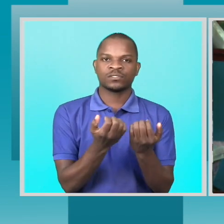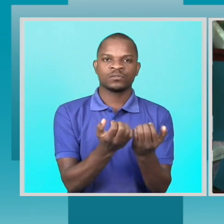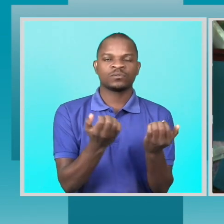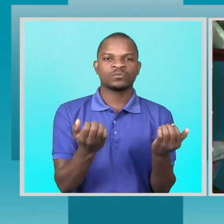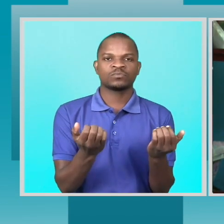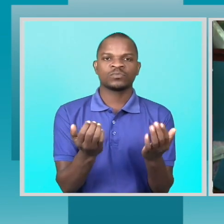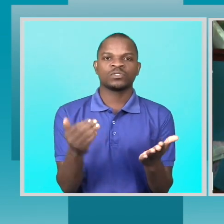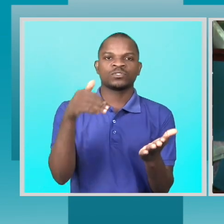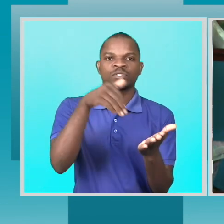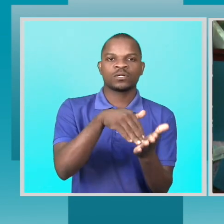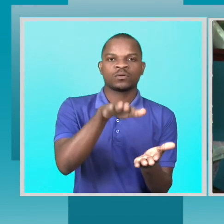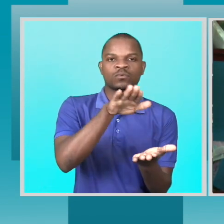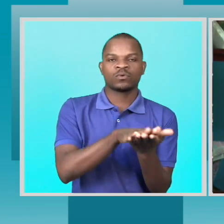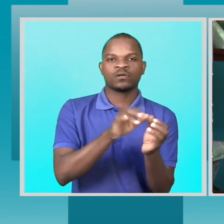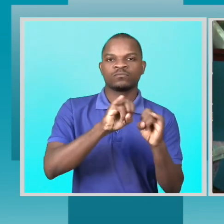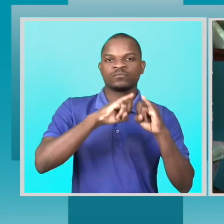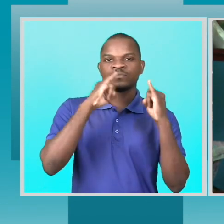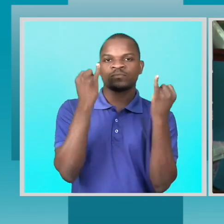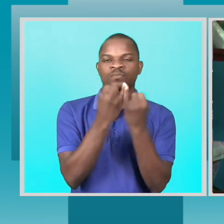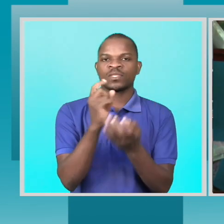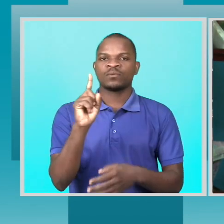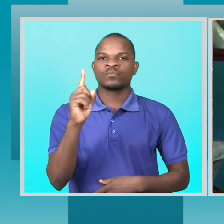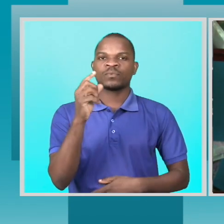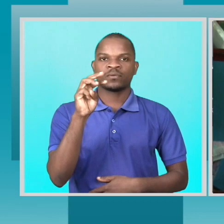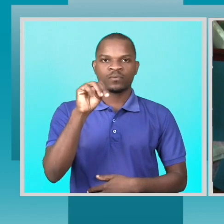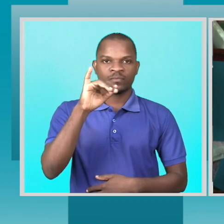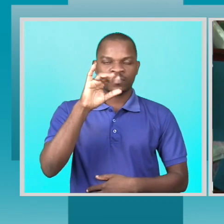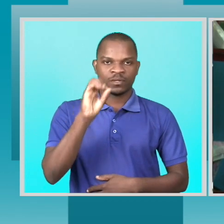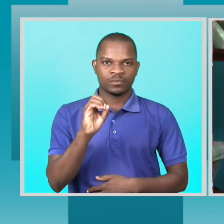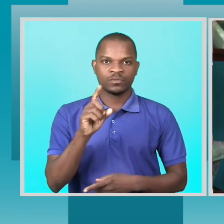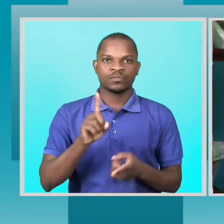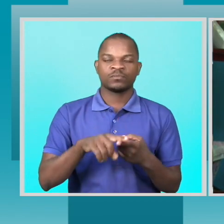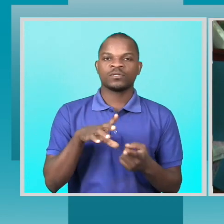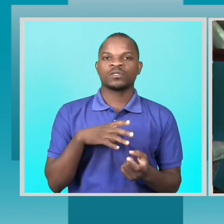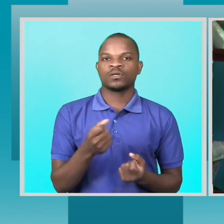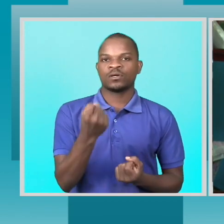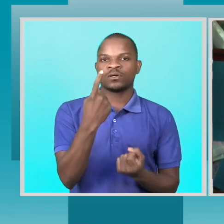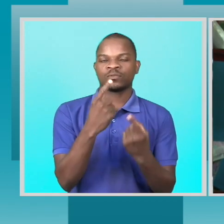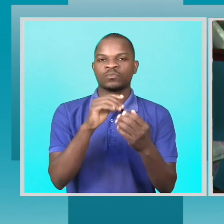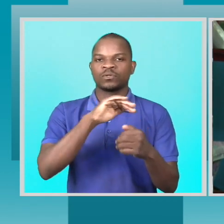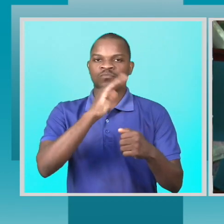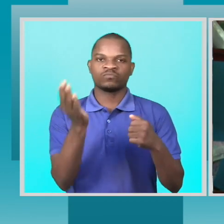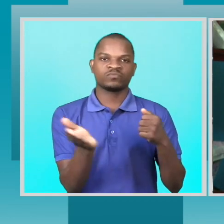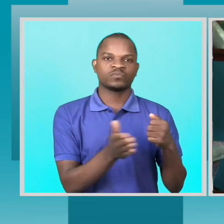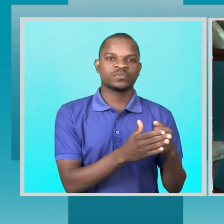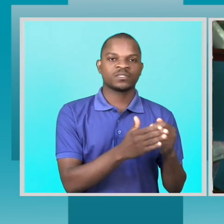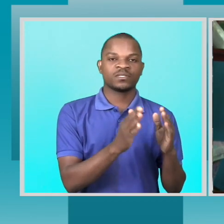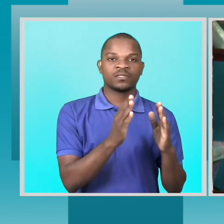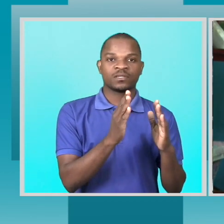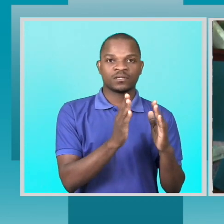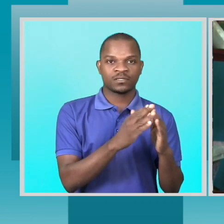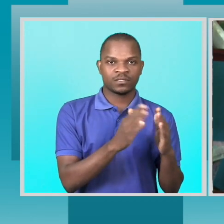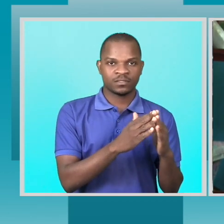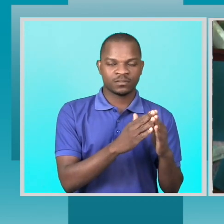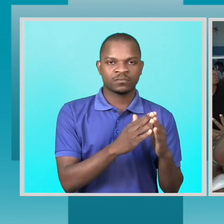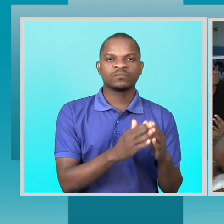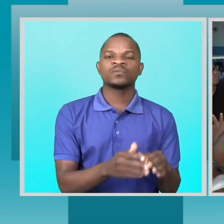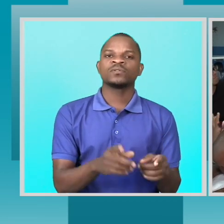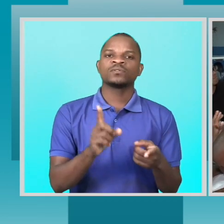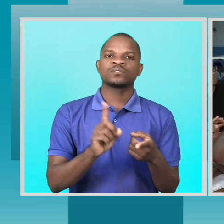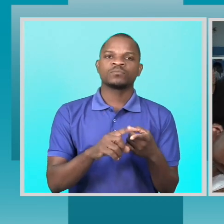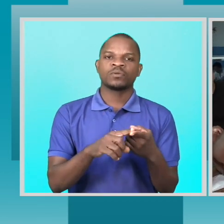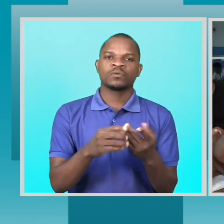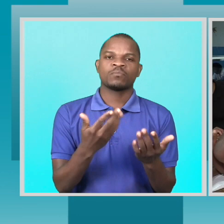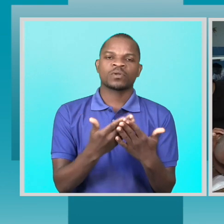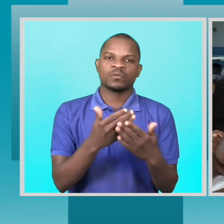razões do que chegaram até aqui no Infantário 1º de Maio. Algumas delas já querem voltar para o